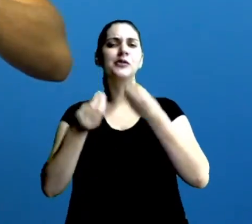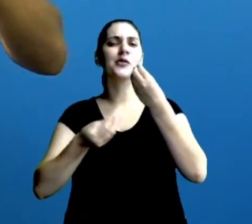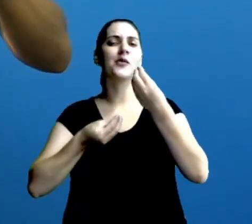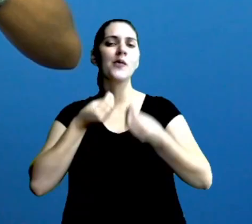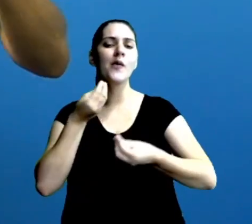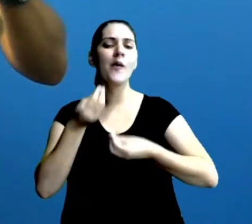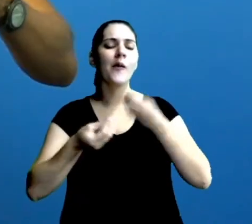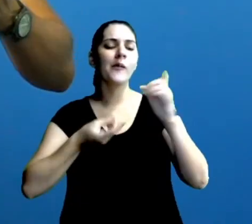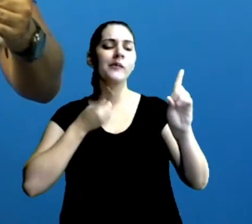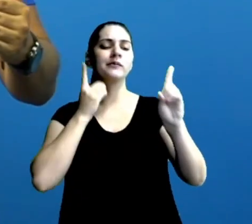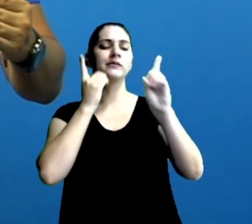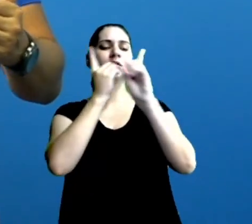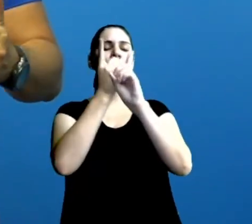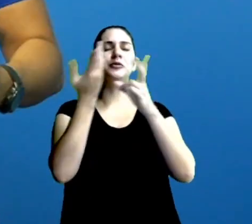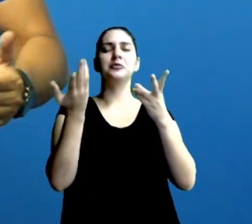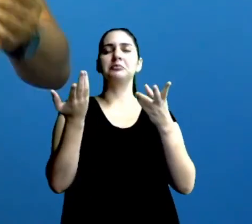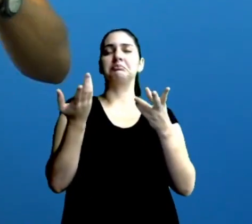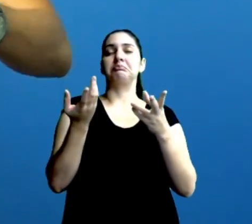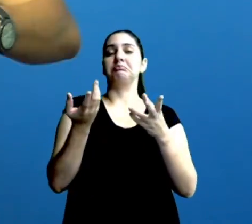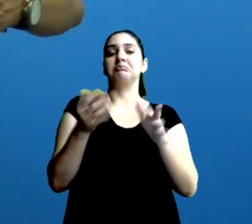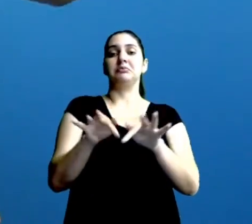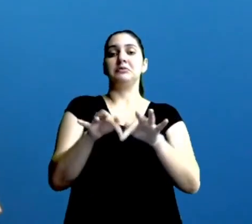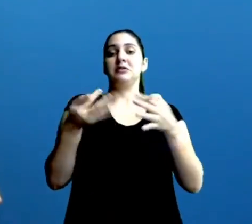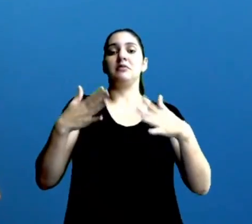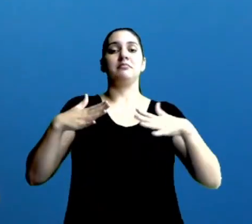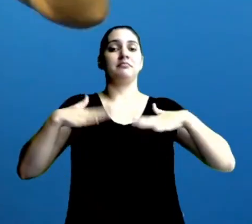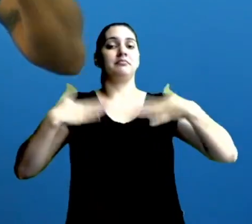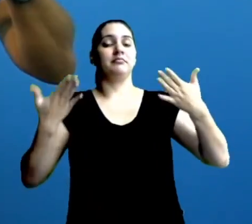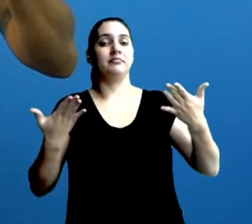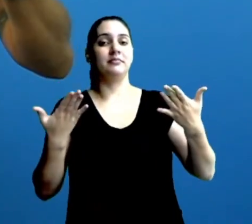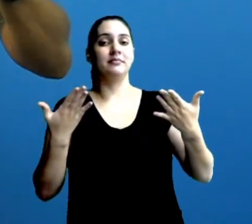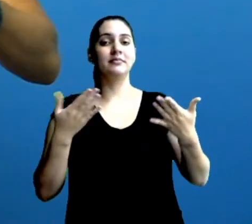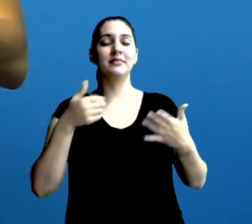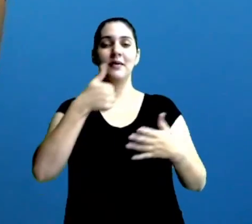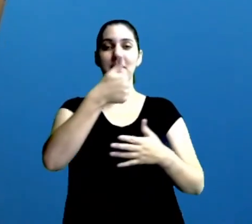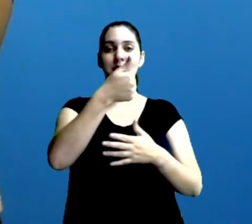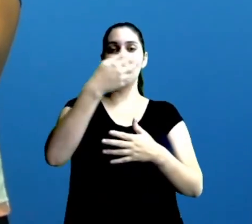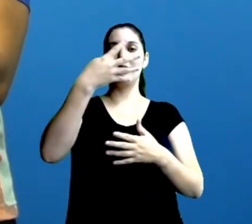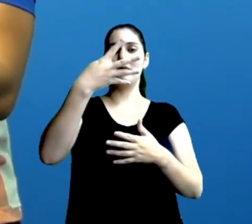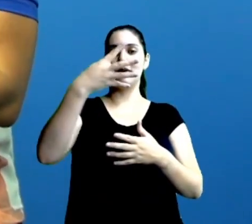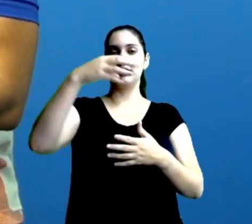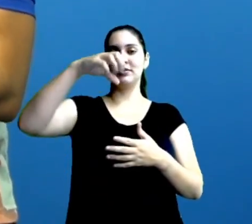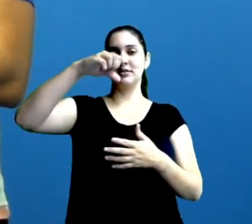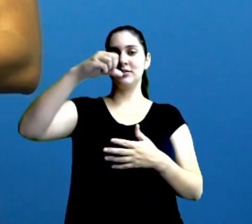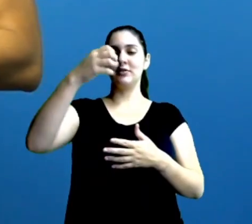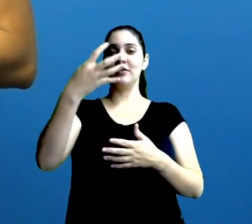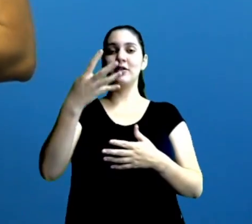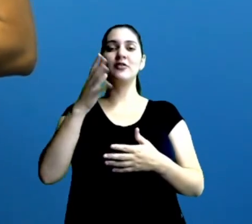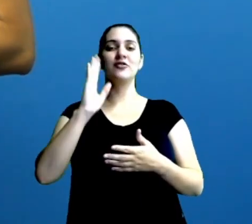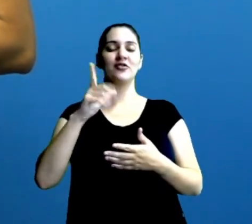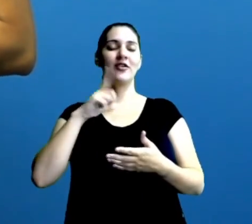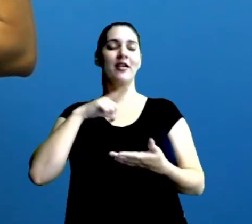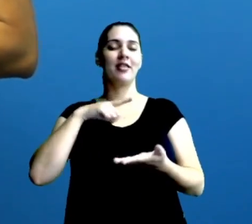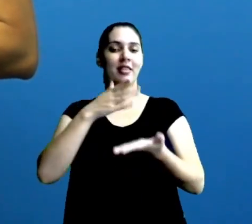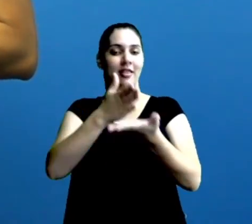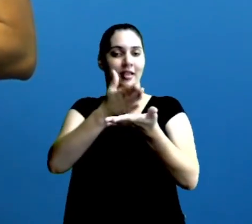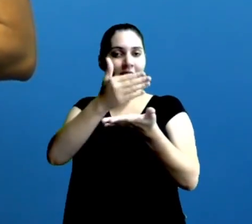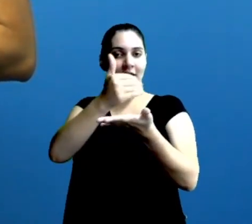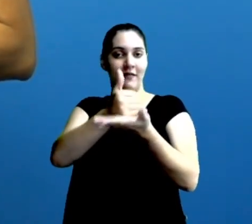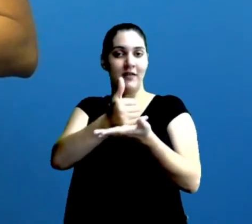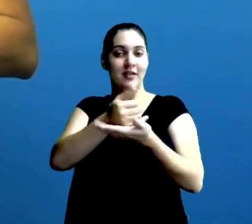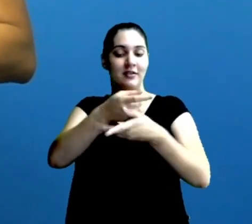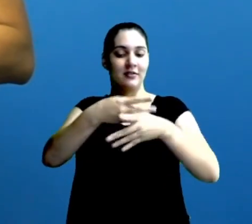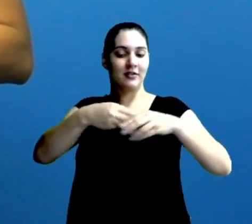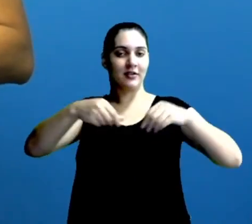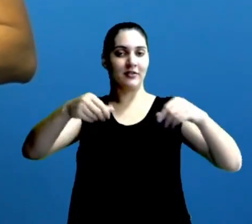foi uma descoberta por acaso, sendo que em 1494 eles já tinham dividido as terras